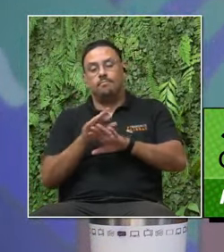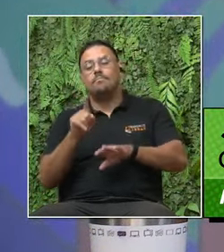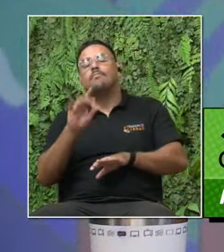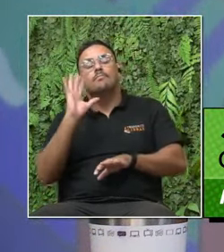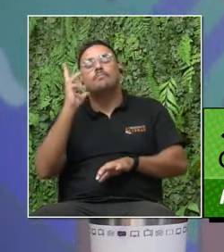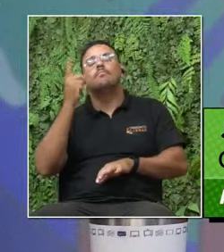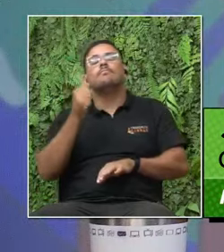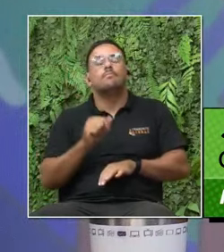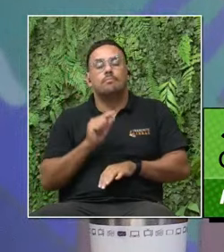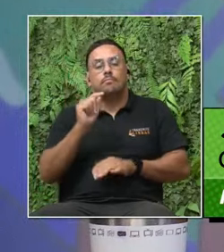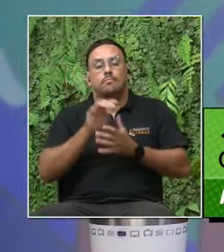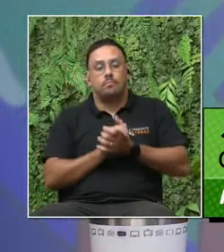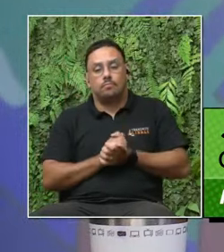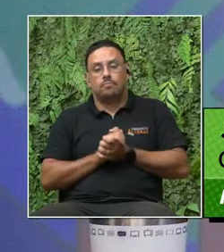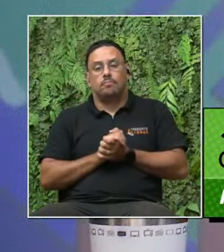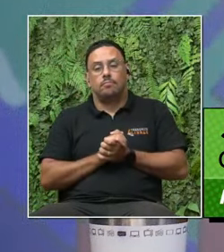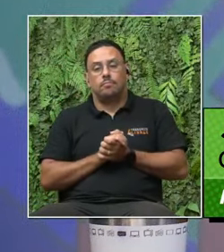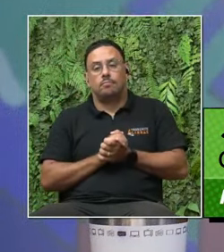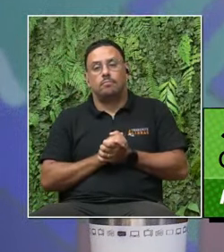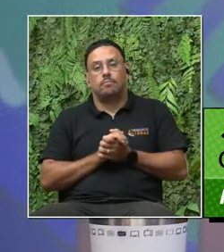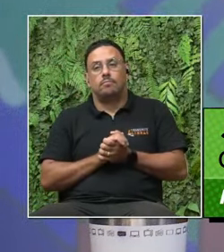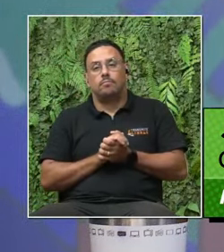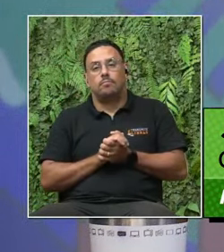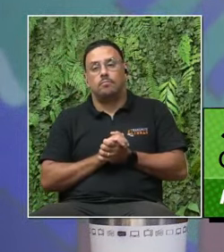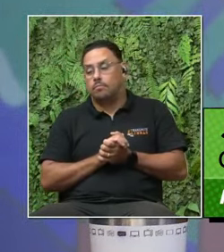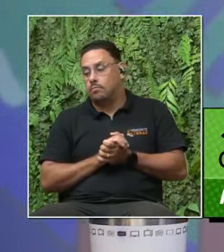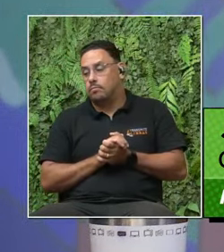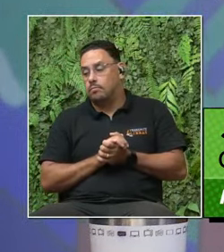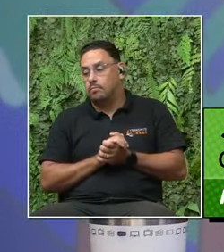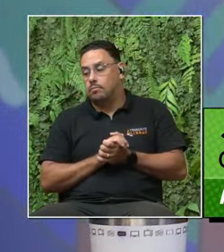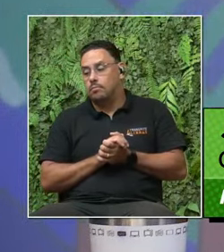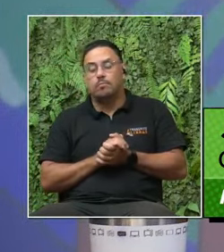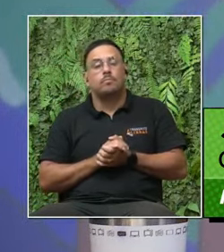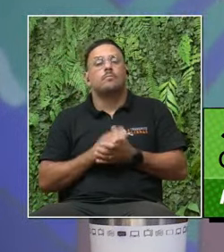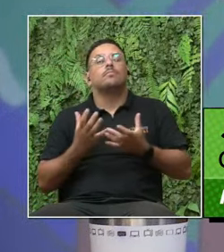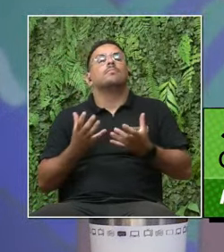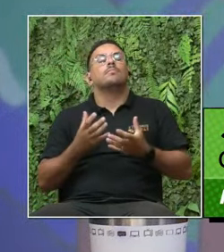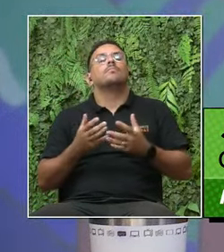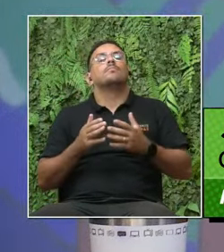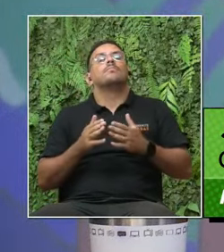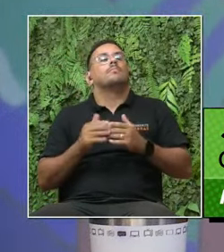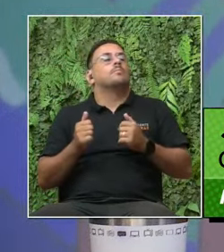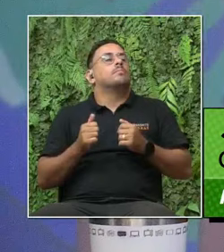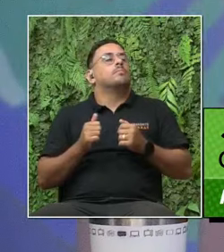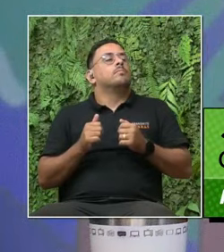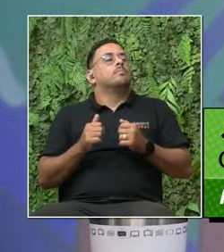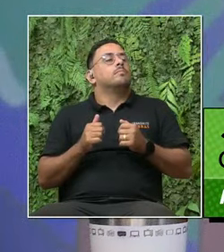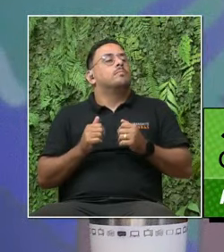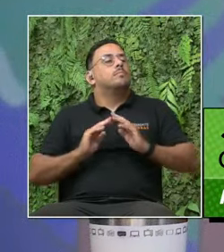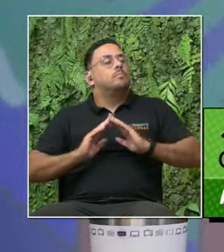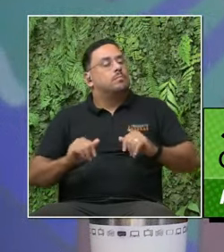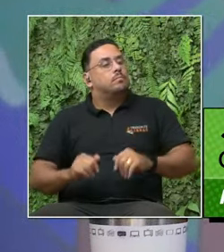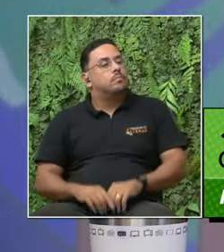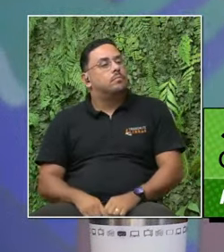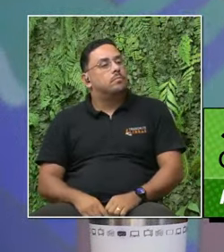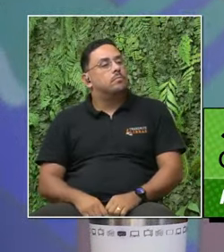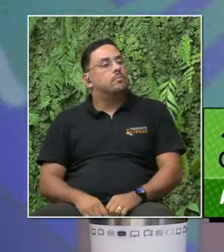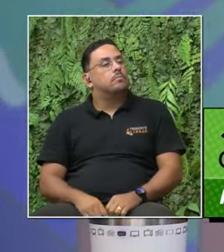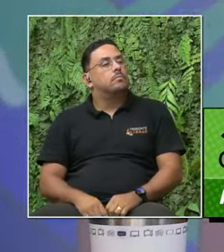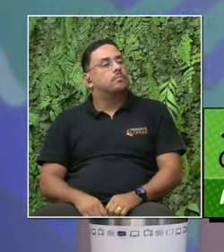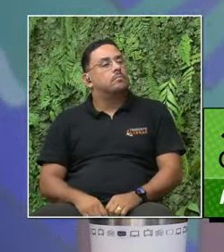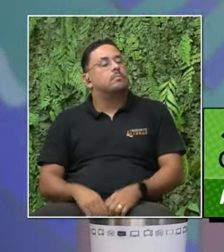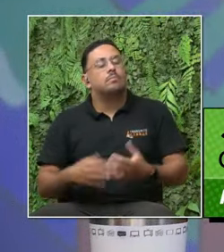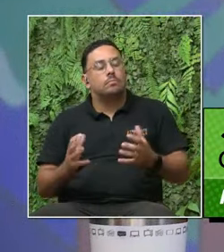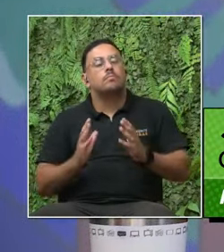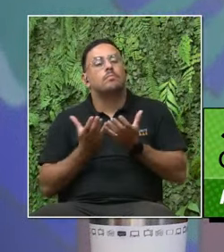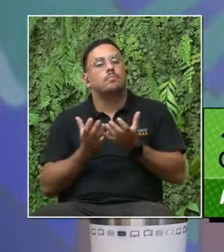cabido E aí eh queria chamar chamar cab cabit tá off também tá